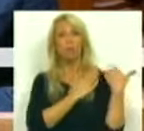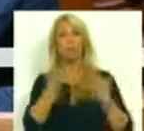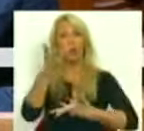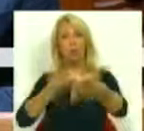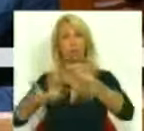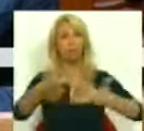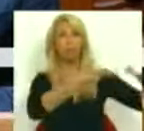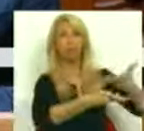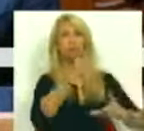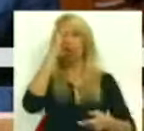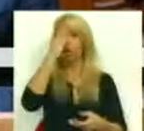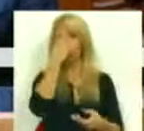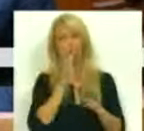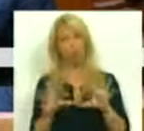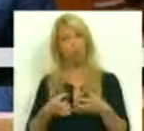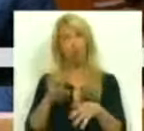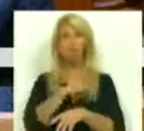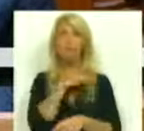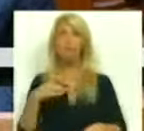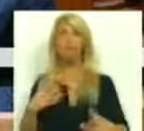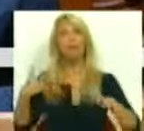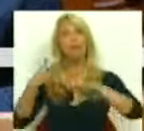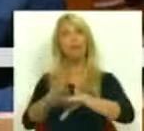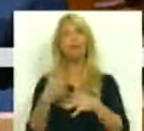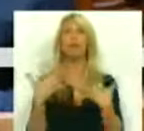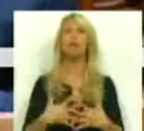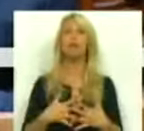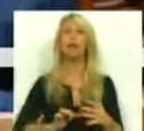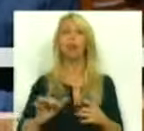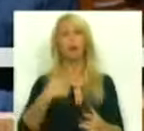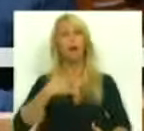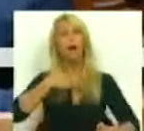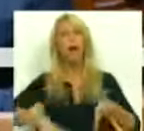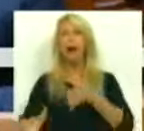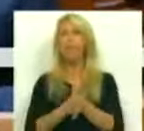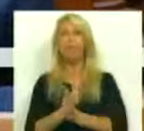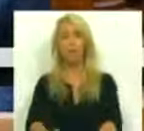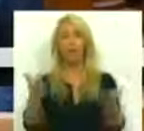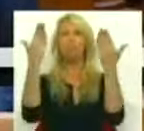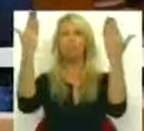esforços da classe médica através dos seus sindicatos, que aproveito para vivamente felicitar.